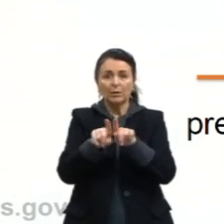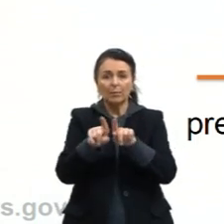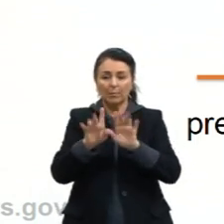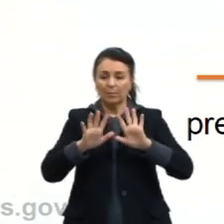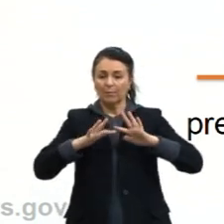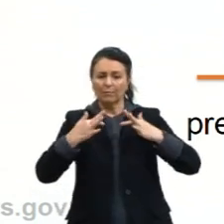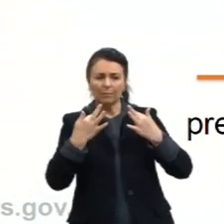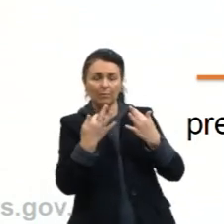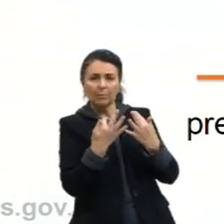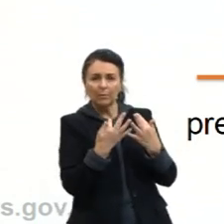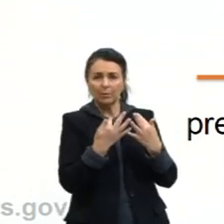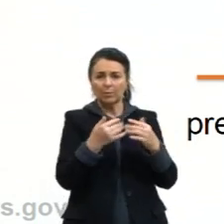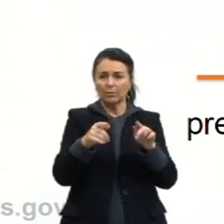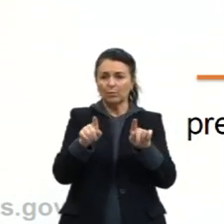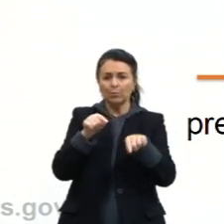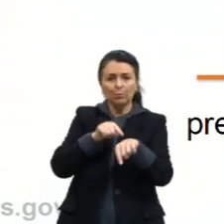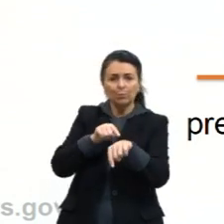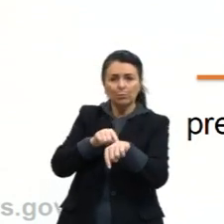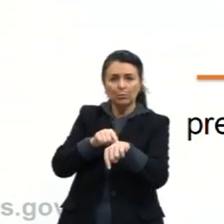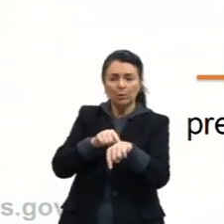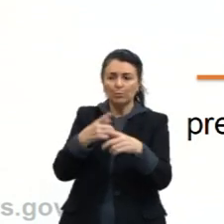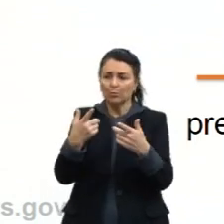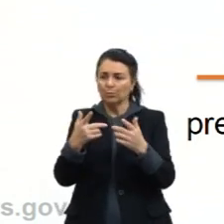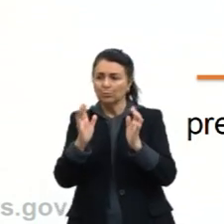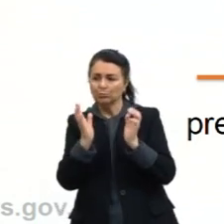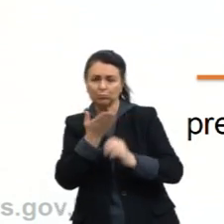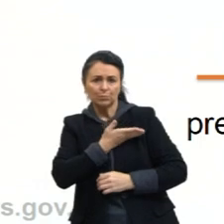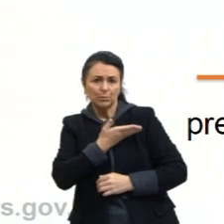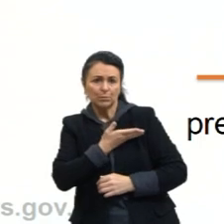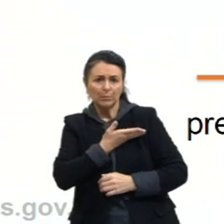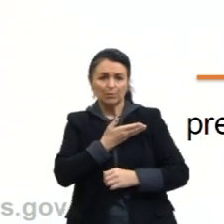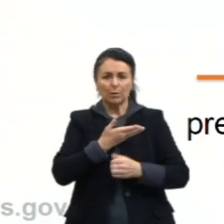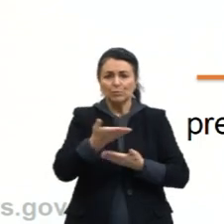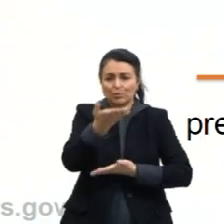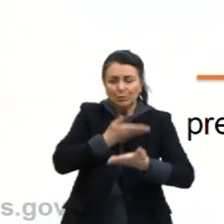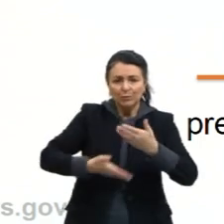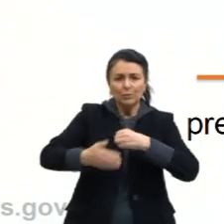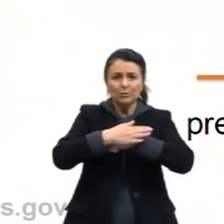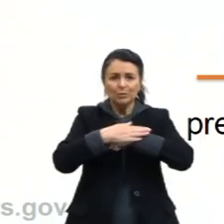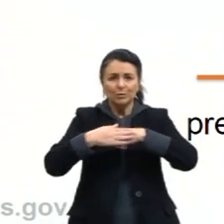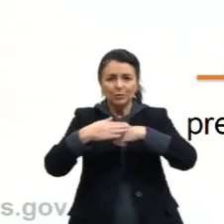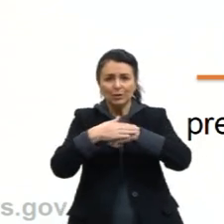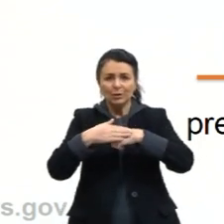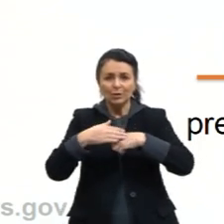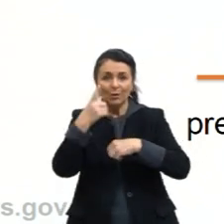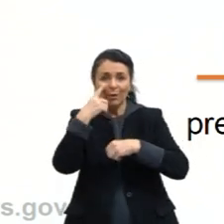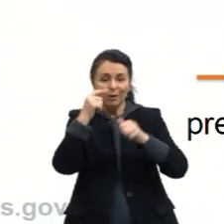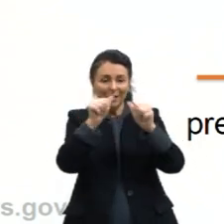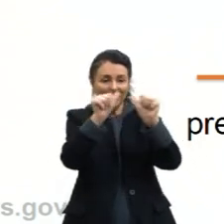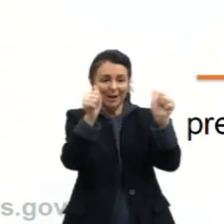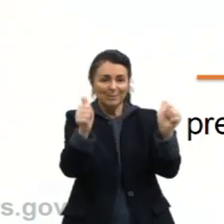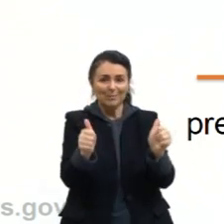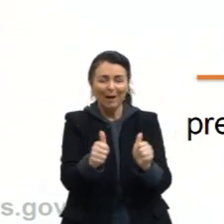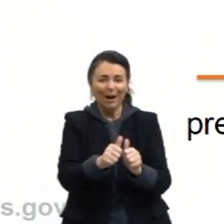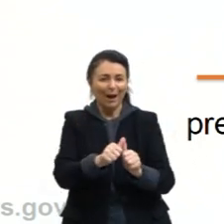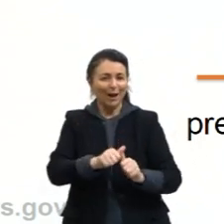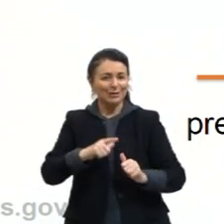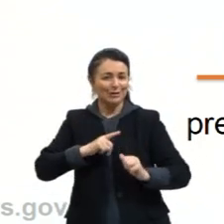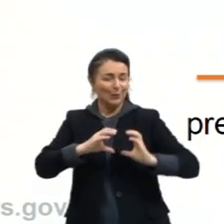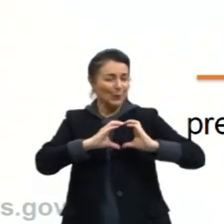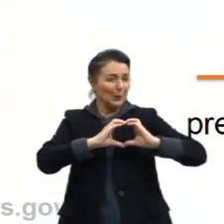nossa família dedicar um tempo para os nossos amigos a gente compartilha é carinho aqui a imagem traz né decoração a